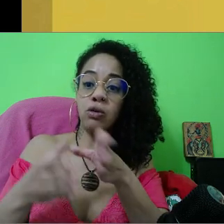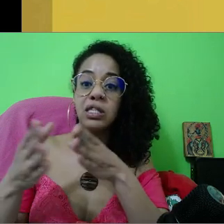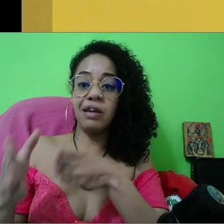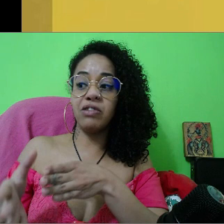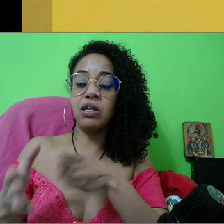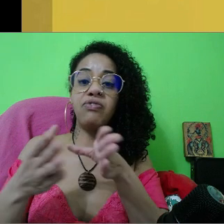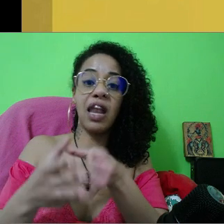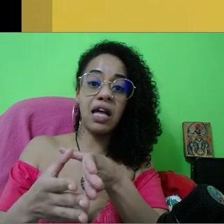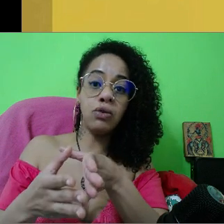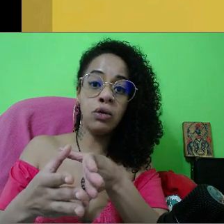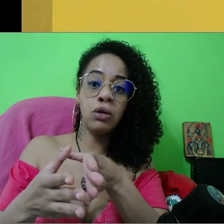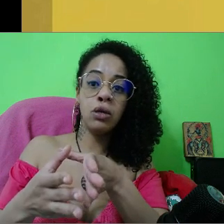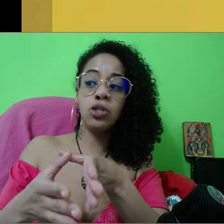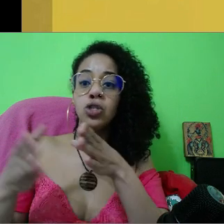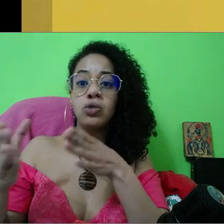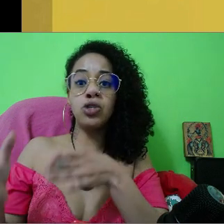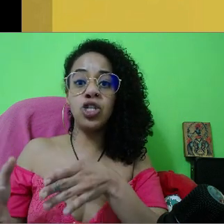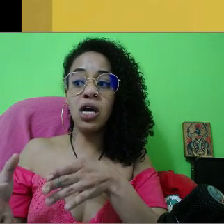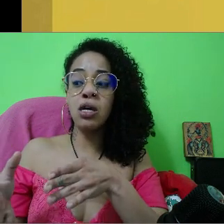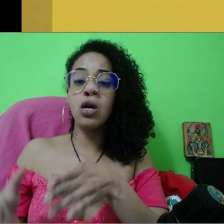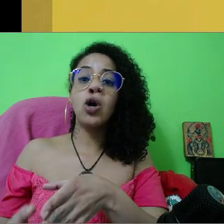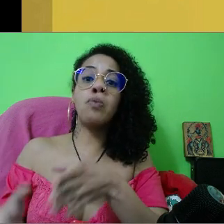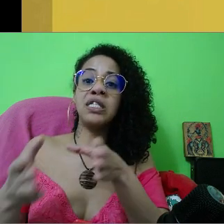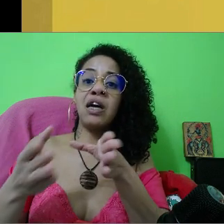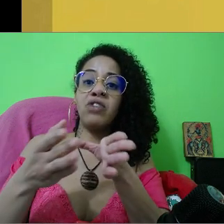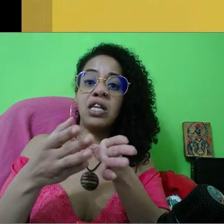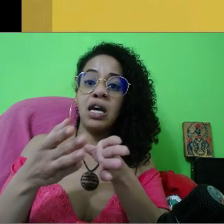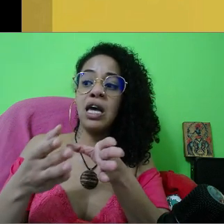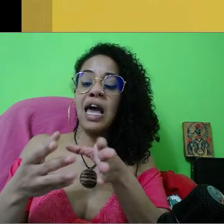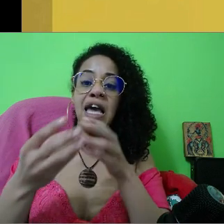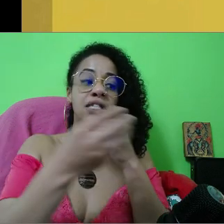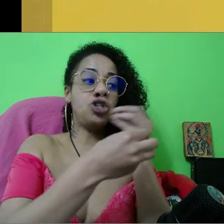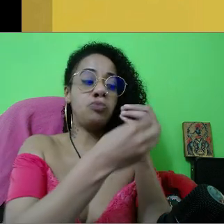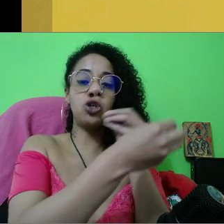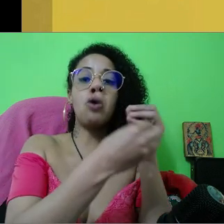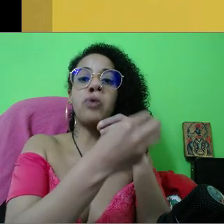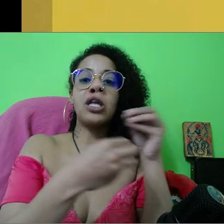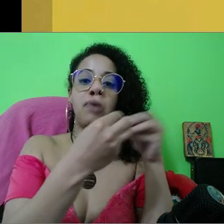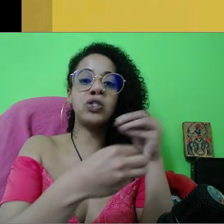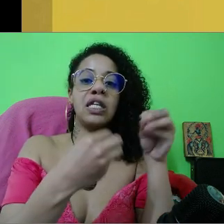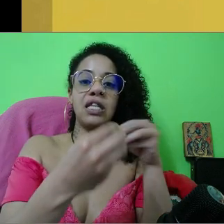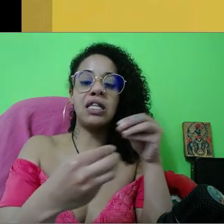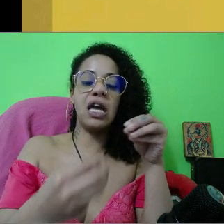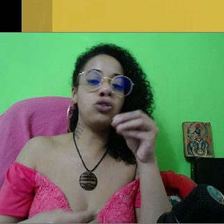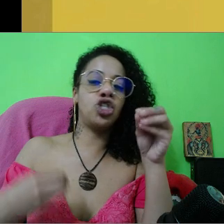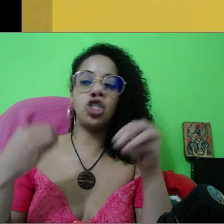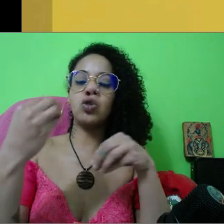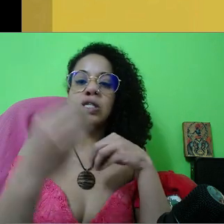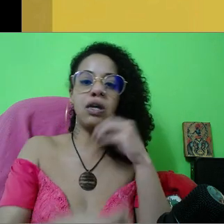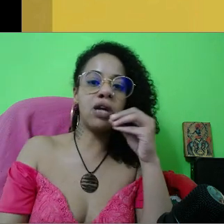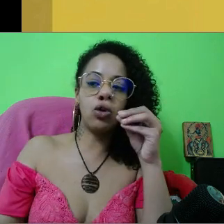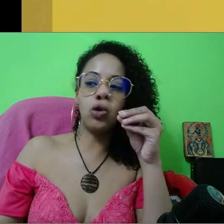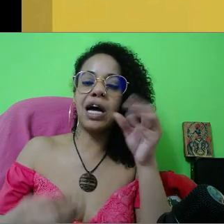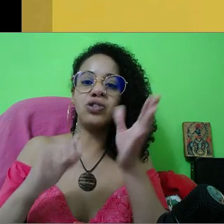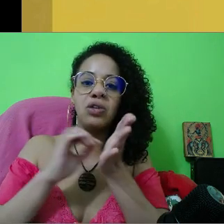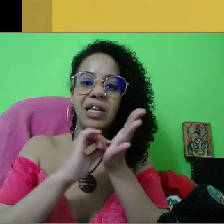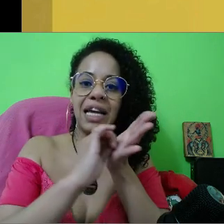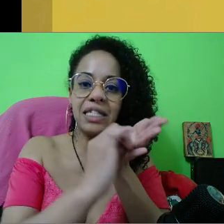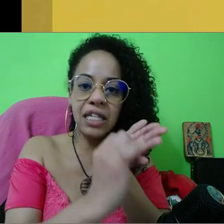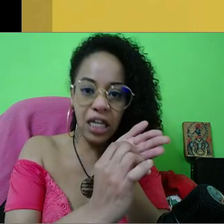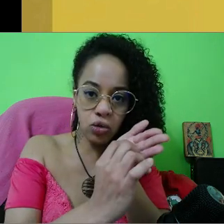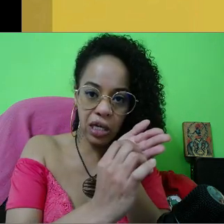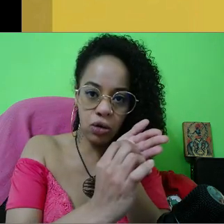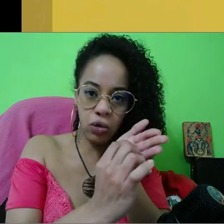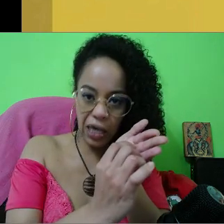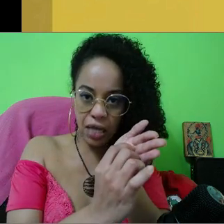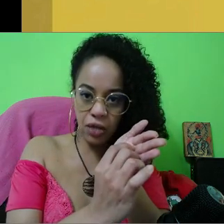combatia o que estava sendo falado discutia começava a ter esse tipo de comportamento você tá tendo de distorcer O que é colocado